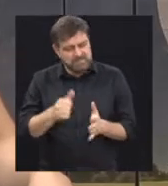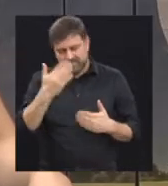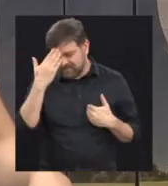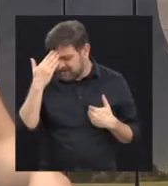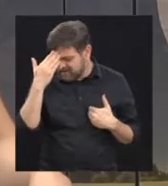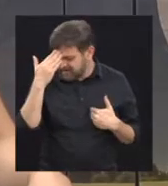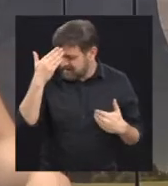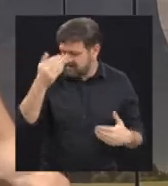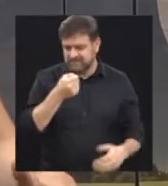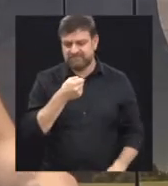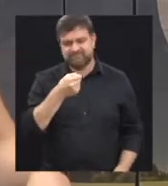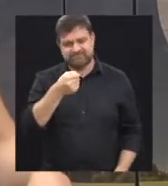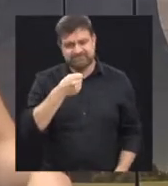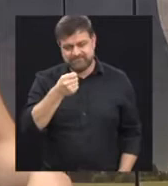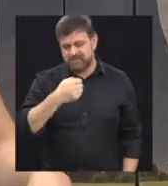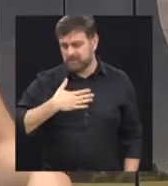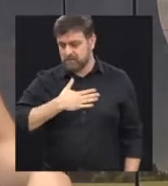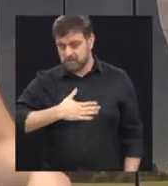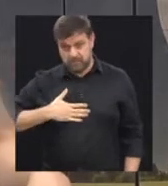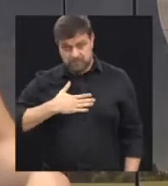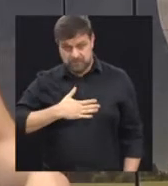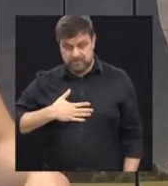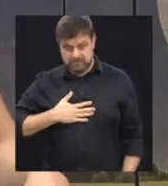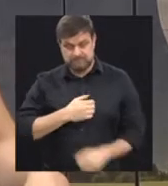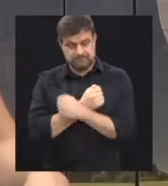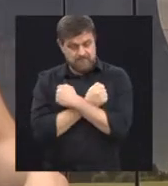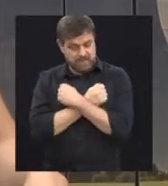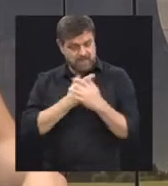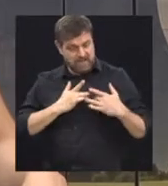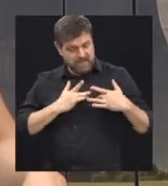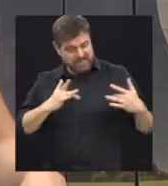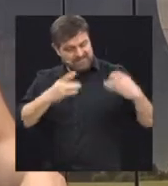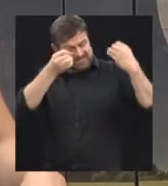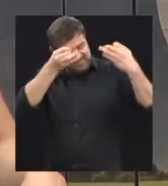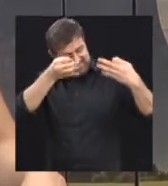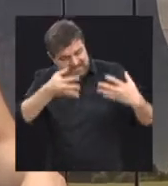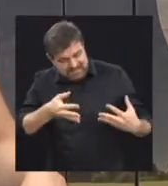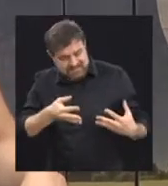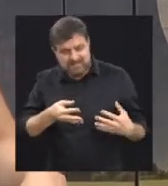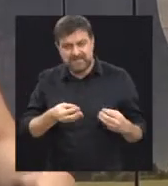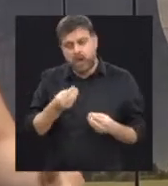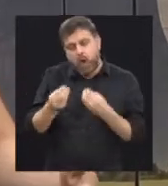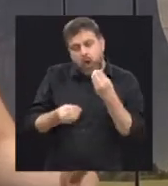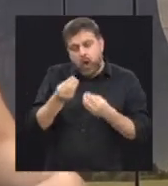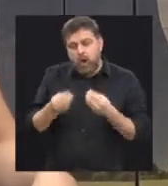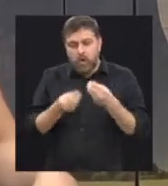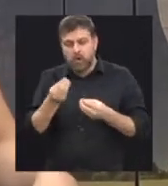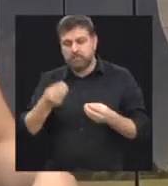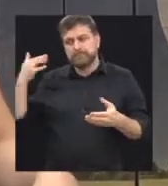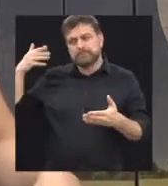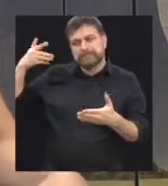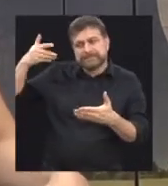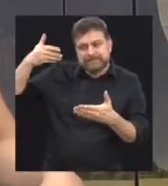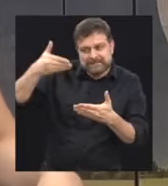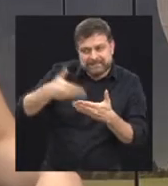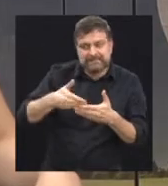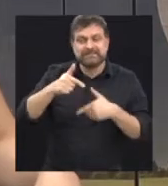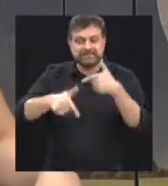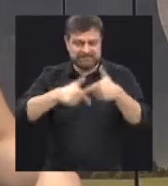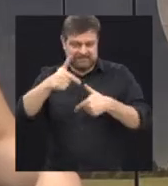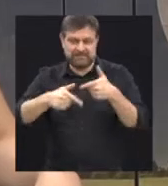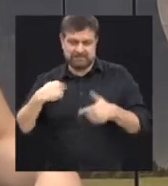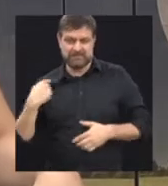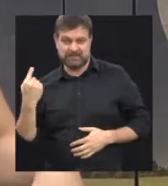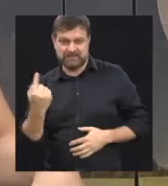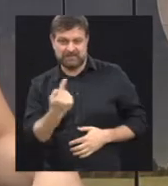muito obrigada. É muito gostoso, assim, poder falar da Abrace e contar um pouco, né, sobre o nosso trabalho. Então,